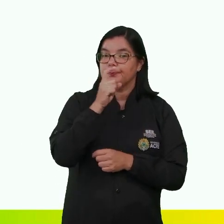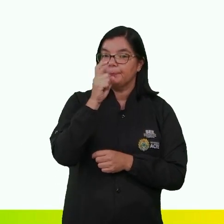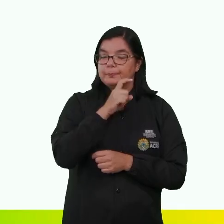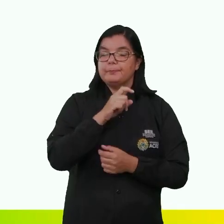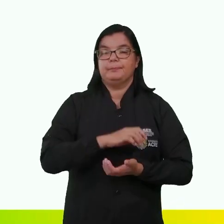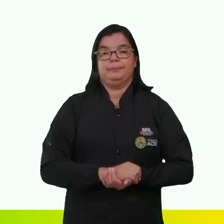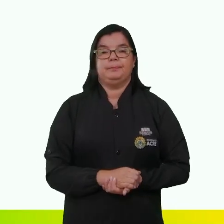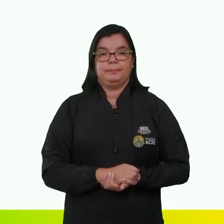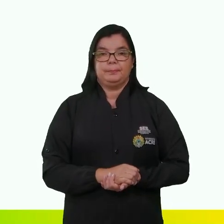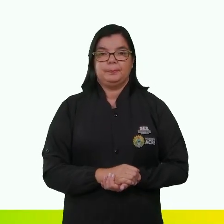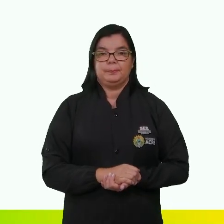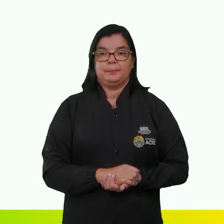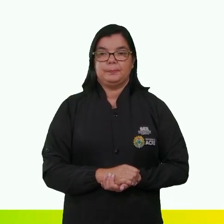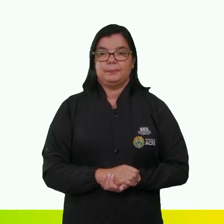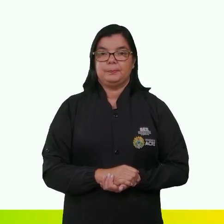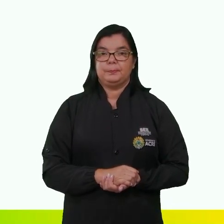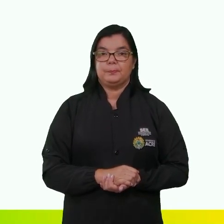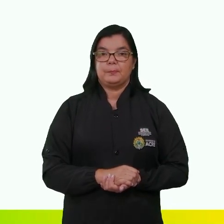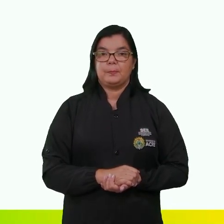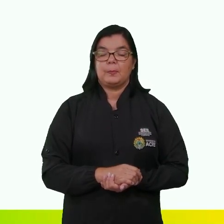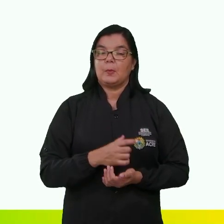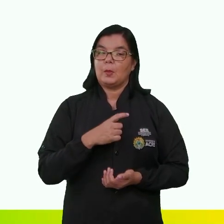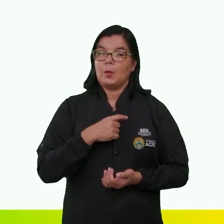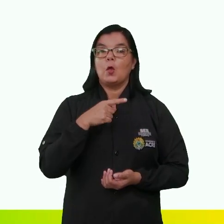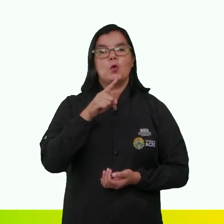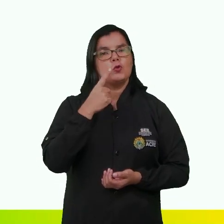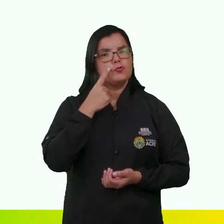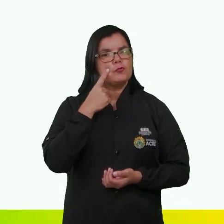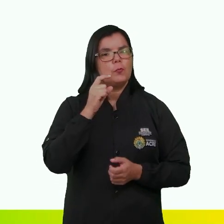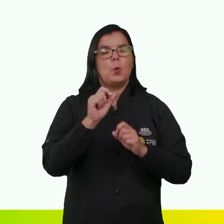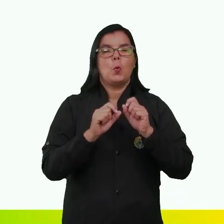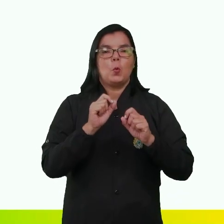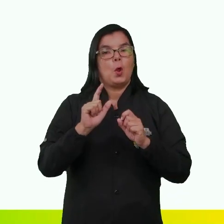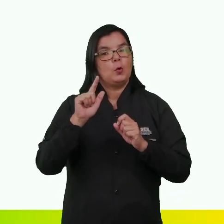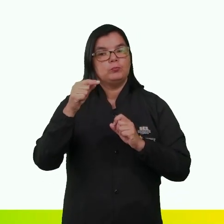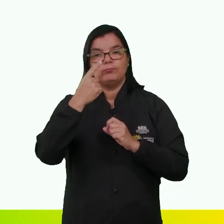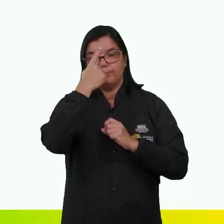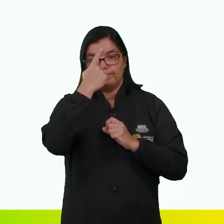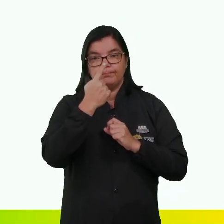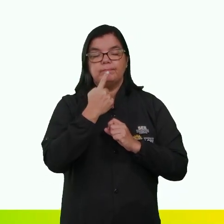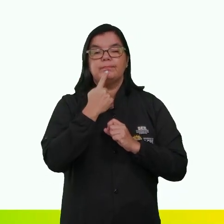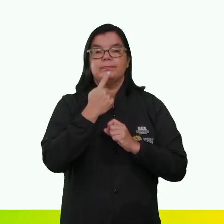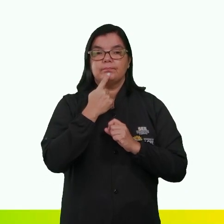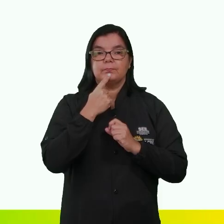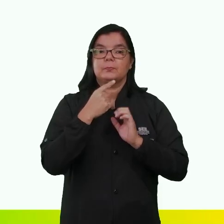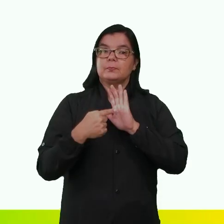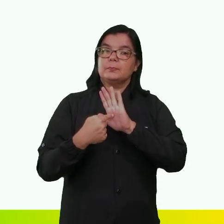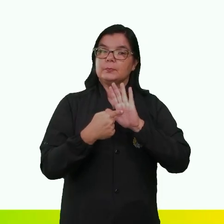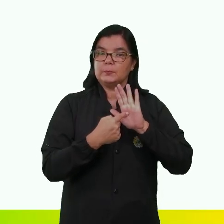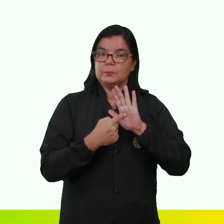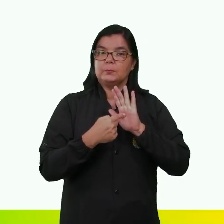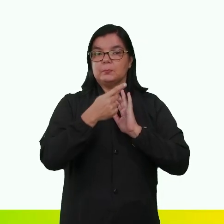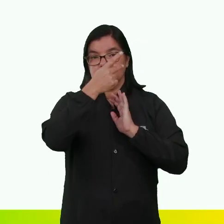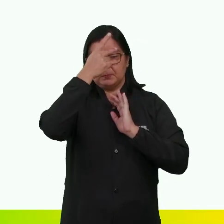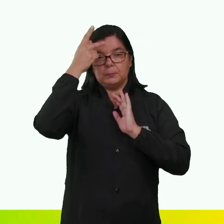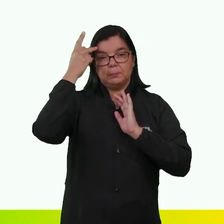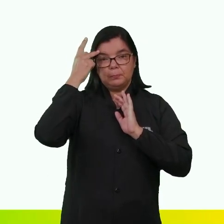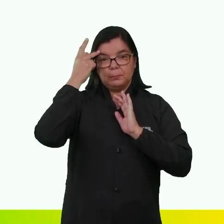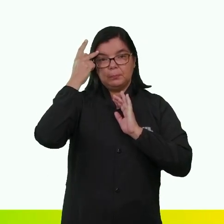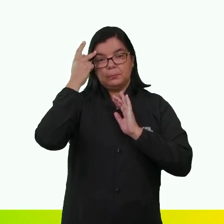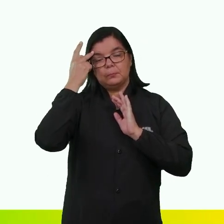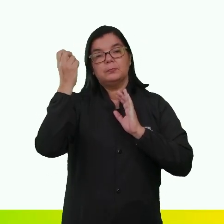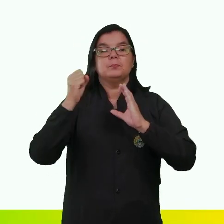artificiais. Vamos avançando. Agora nós temos aqui uma outra imagem que mostra pessoas